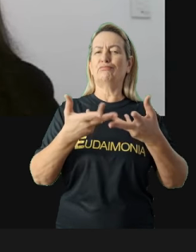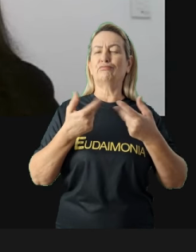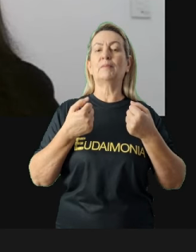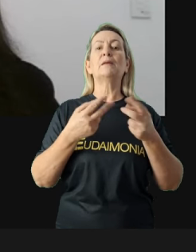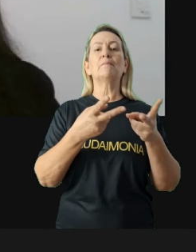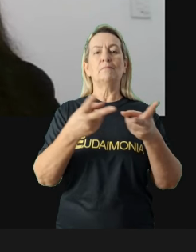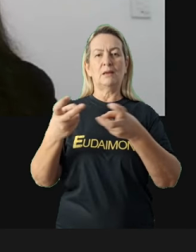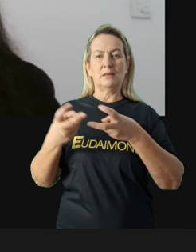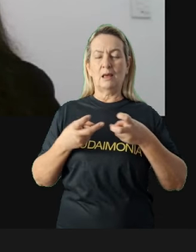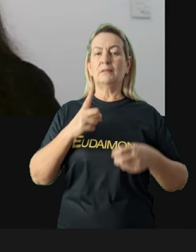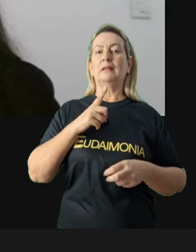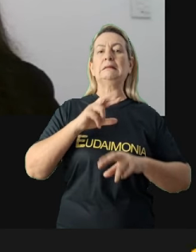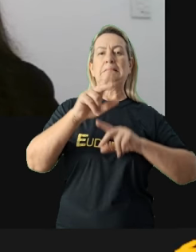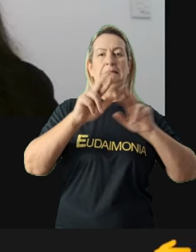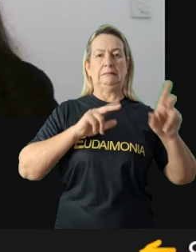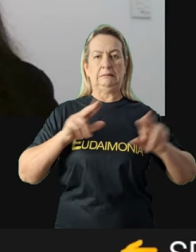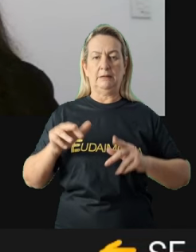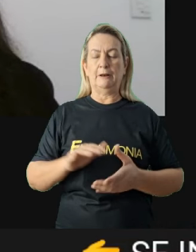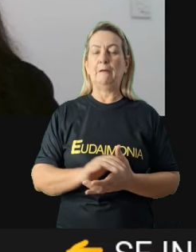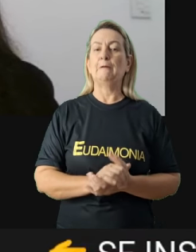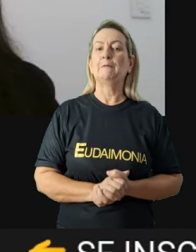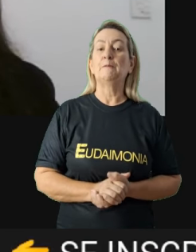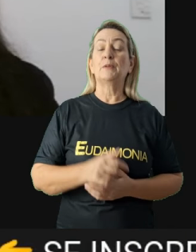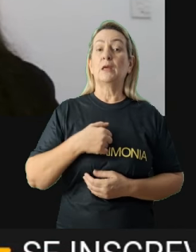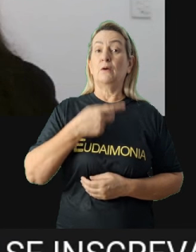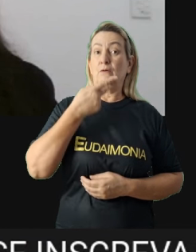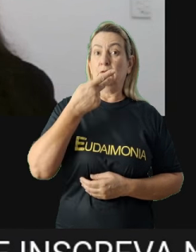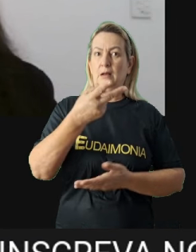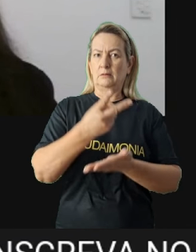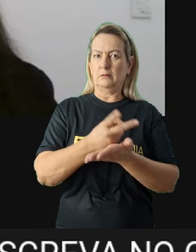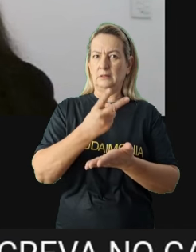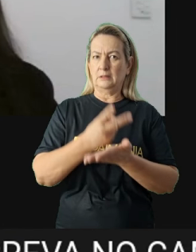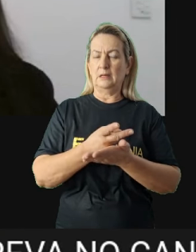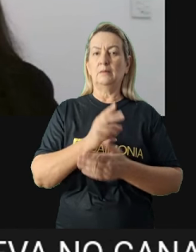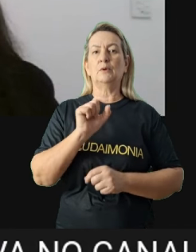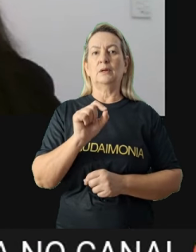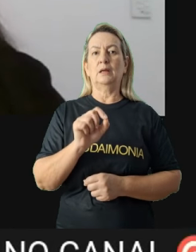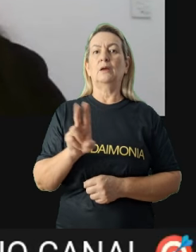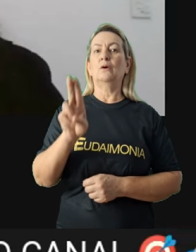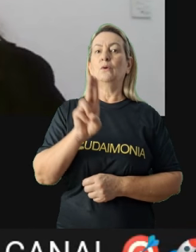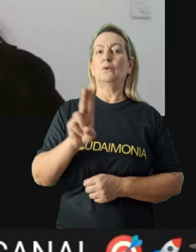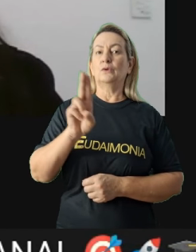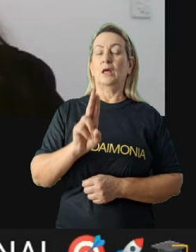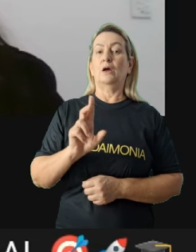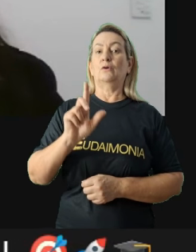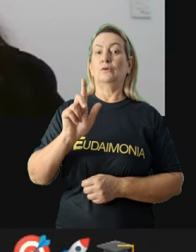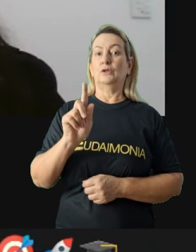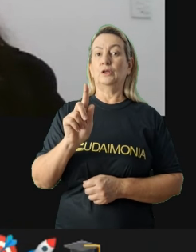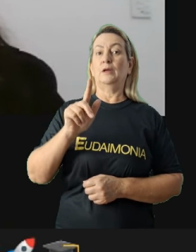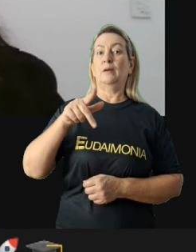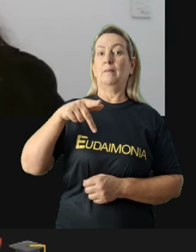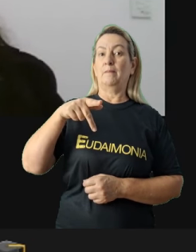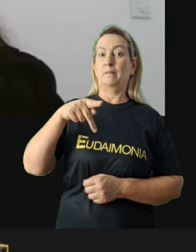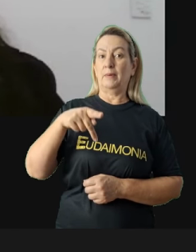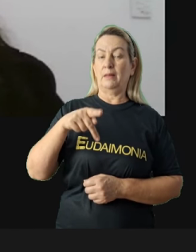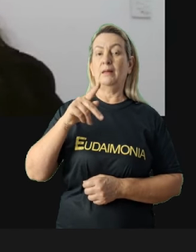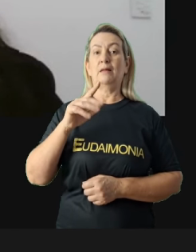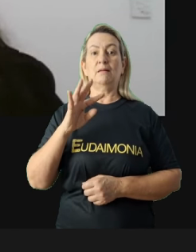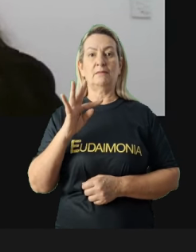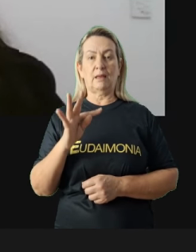é um desafio lindo, mas você percebe essa diferença. Uma das coisas que eu comento muito e parece um pouco estranho, mas usar